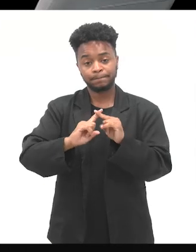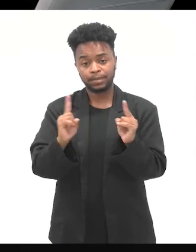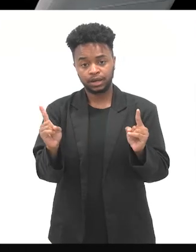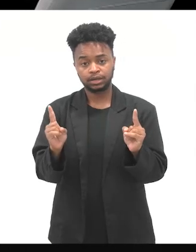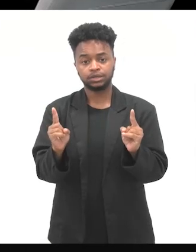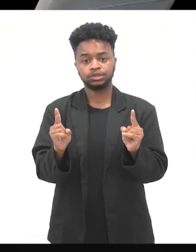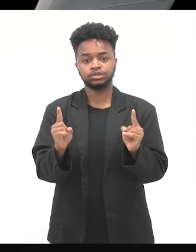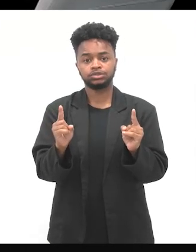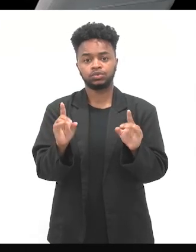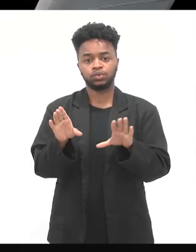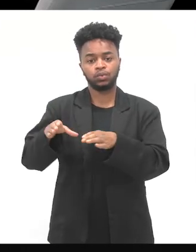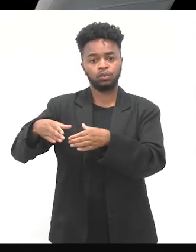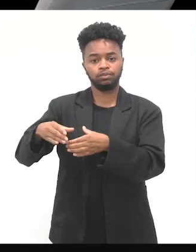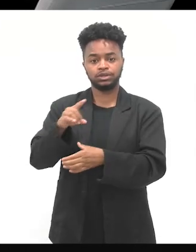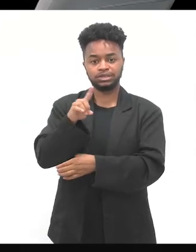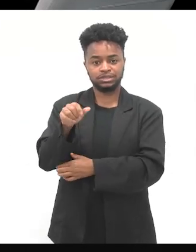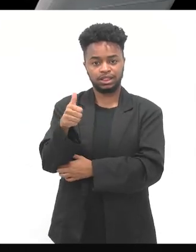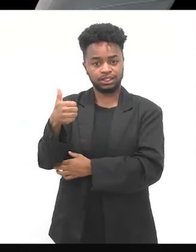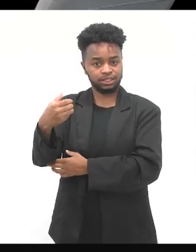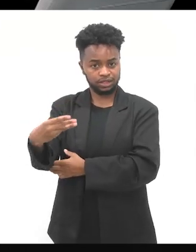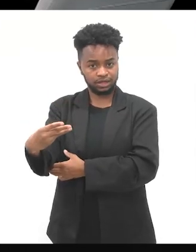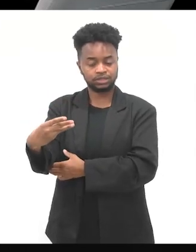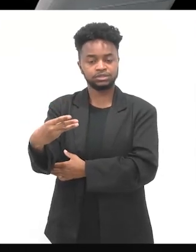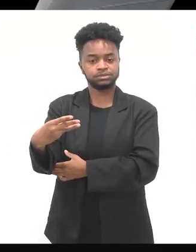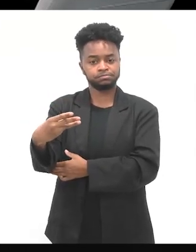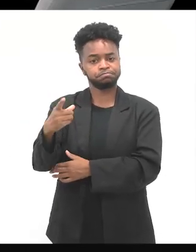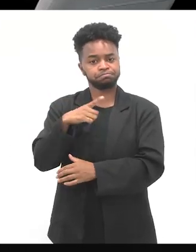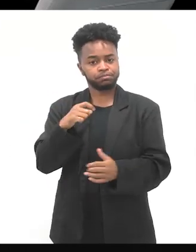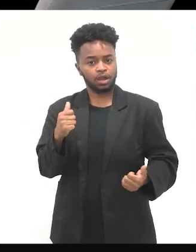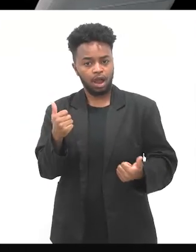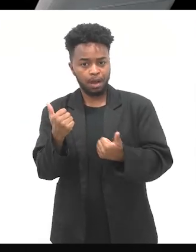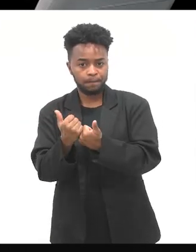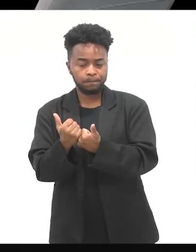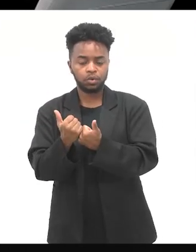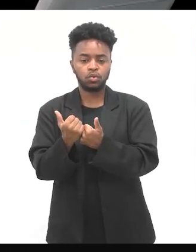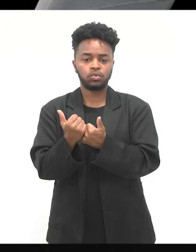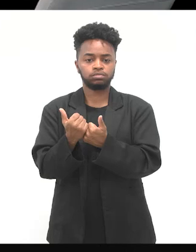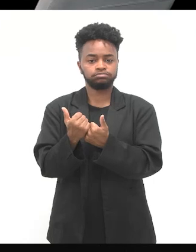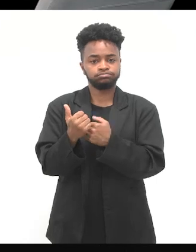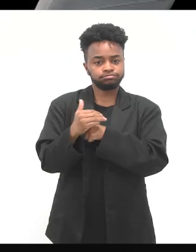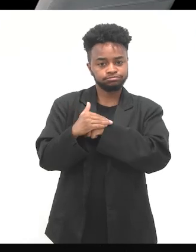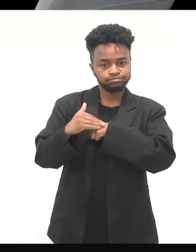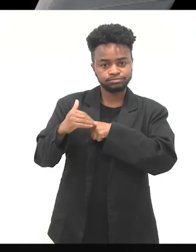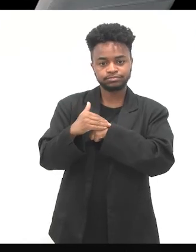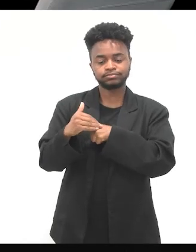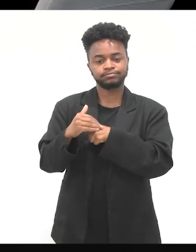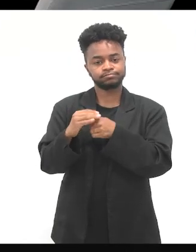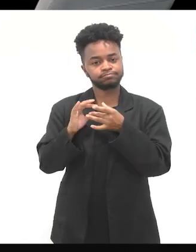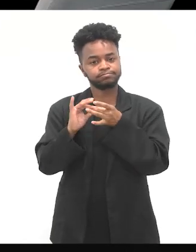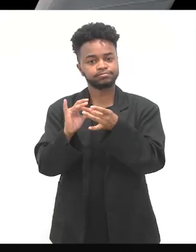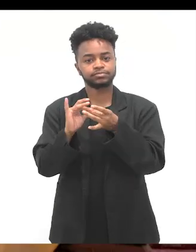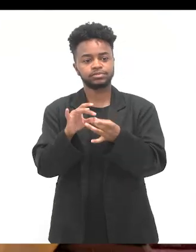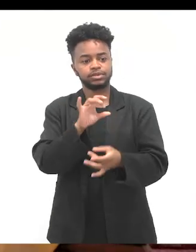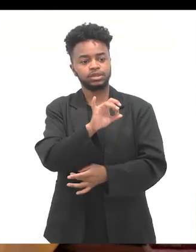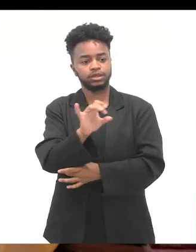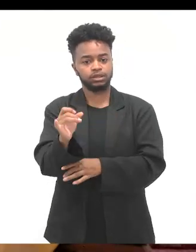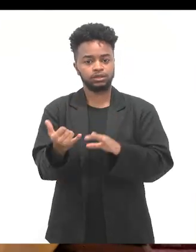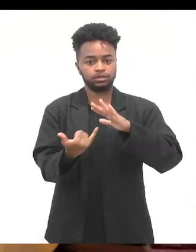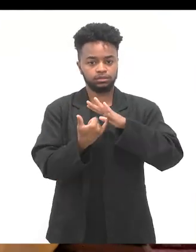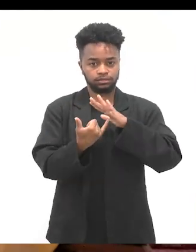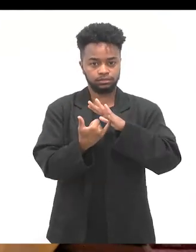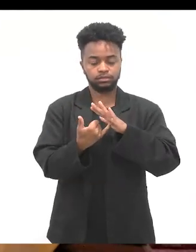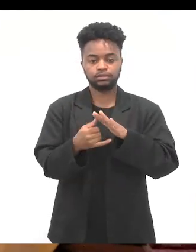a colônia Z13 ela foi abraçada, né, de uma forma muito carinhosa pelas instituições,